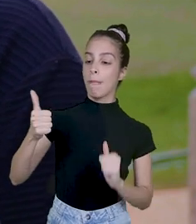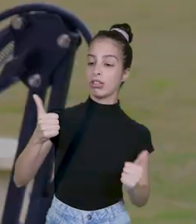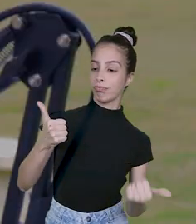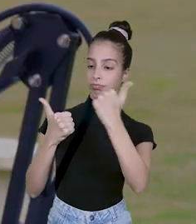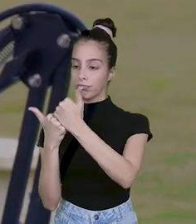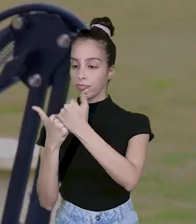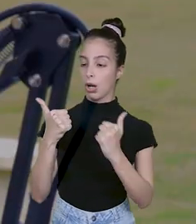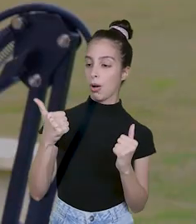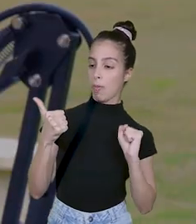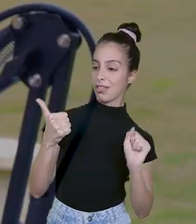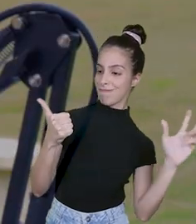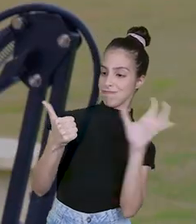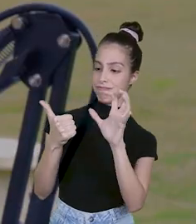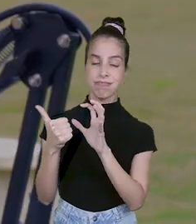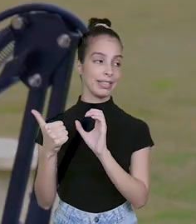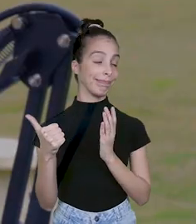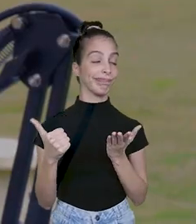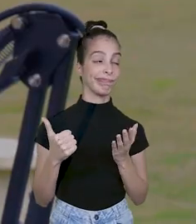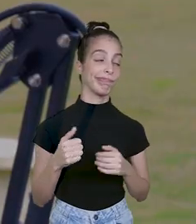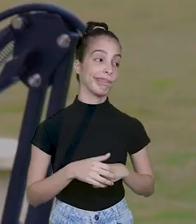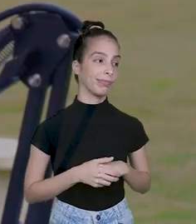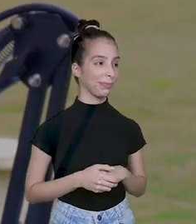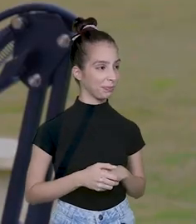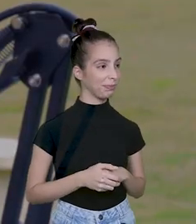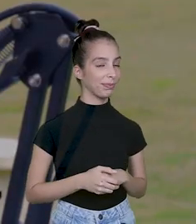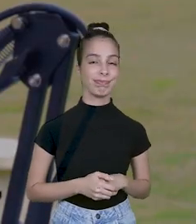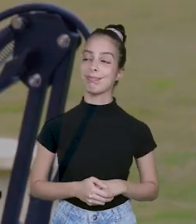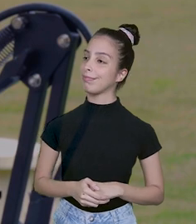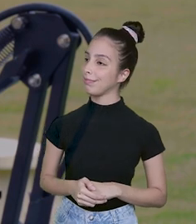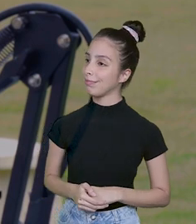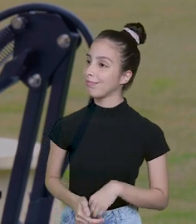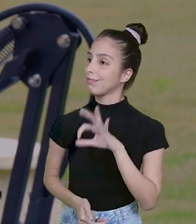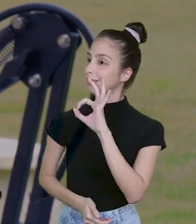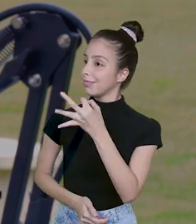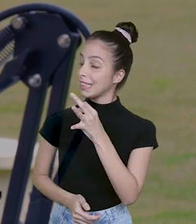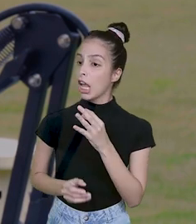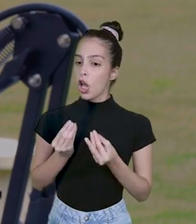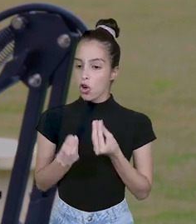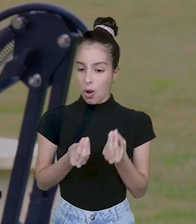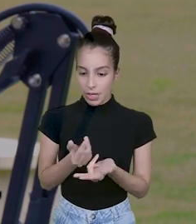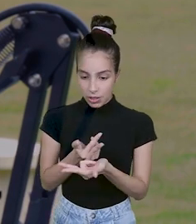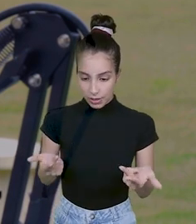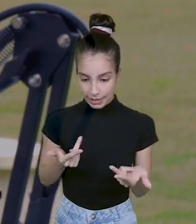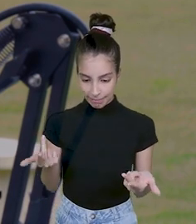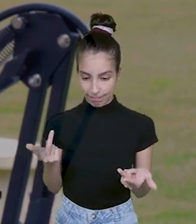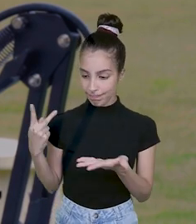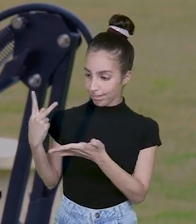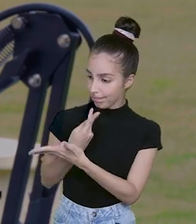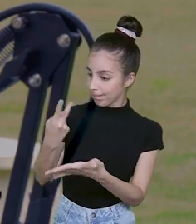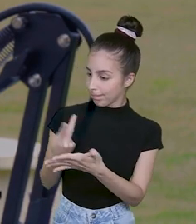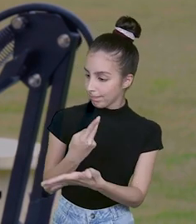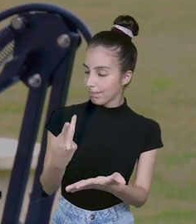tá É sim incrível e como as coisas estão acontecendo agora né a gente acompanha diariamente